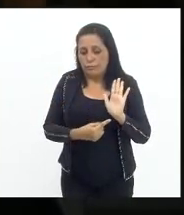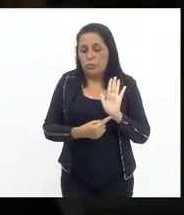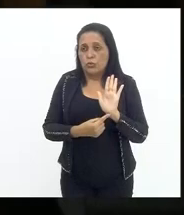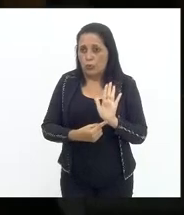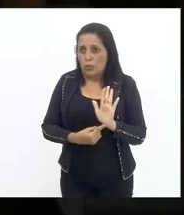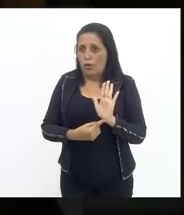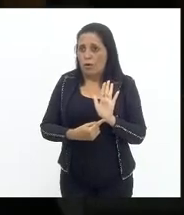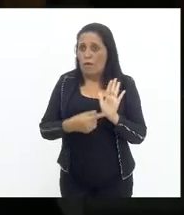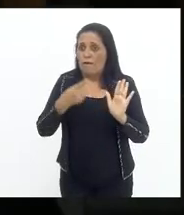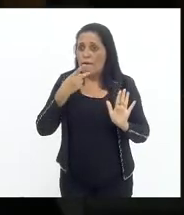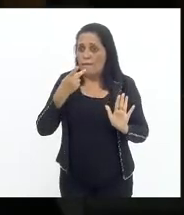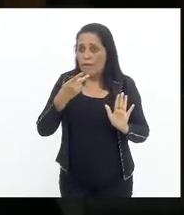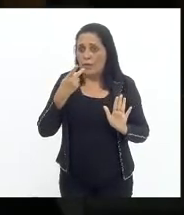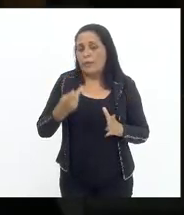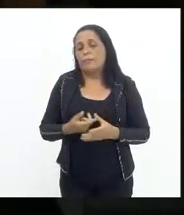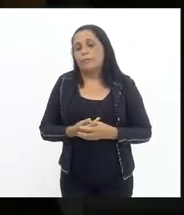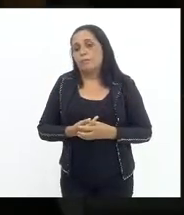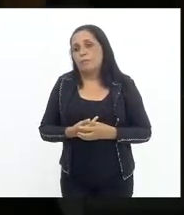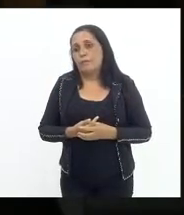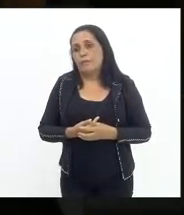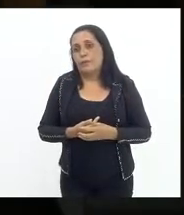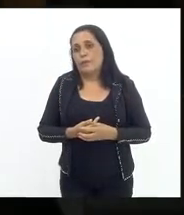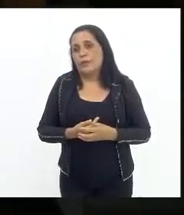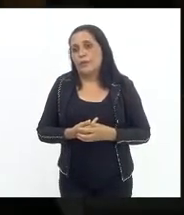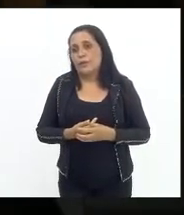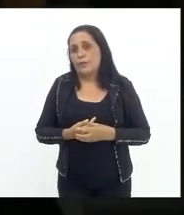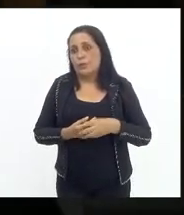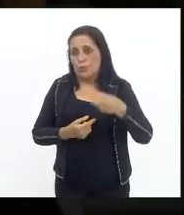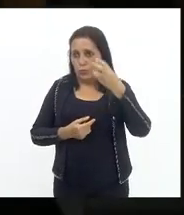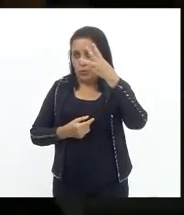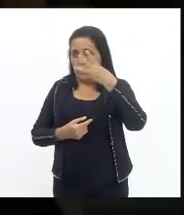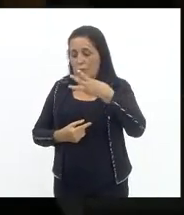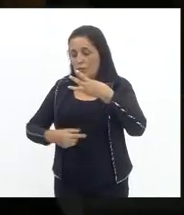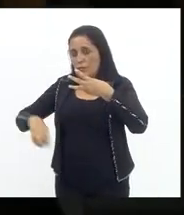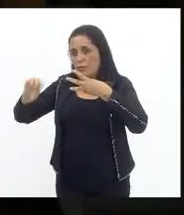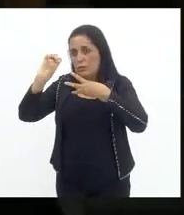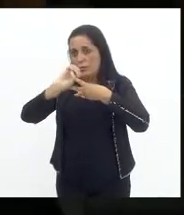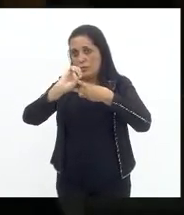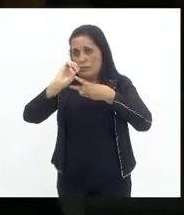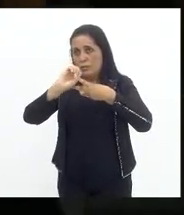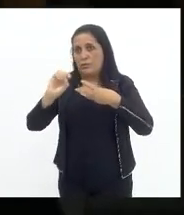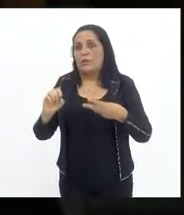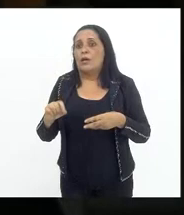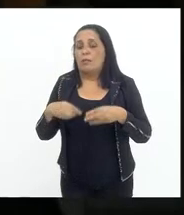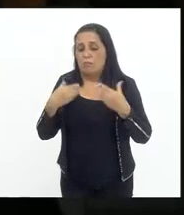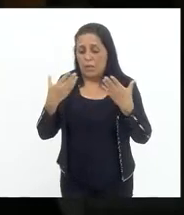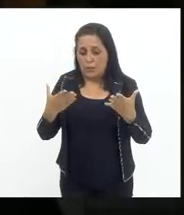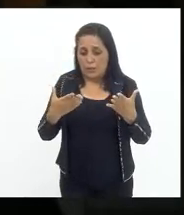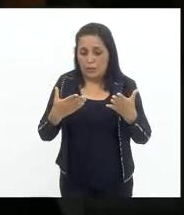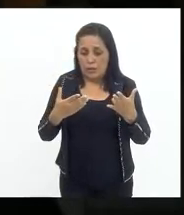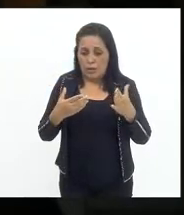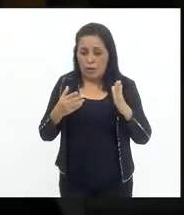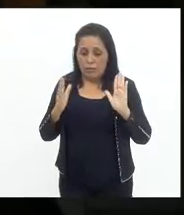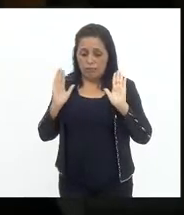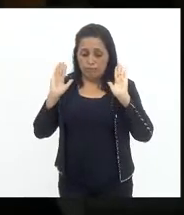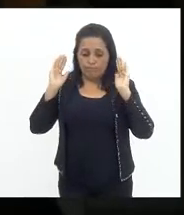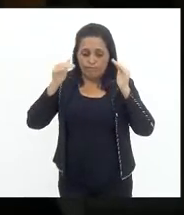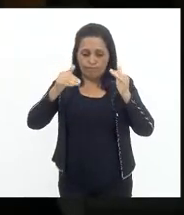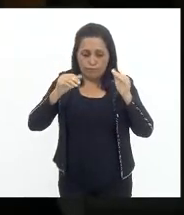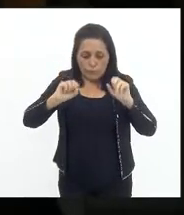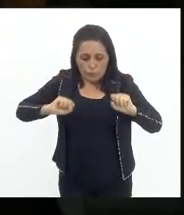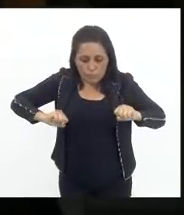foi dizer que o Poder Executivo deverá envidar